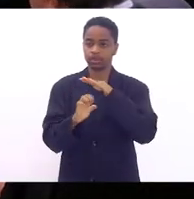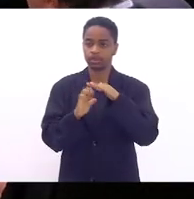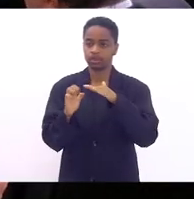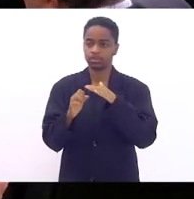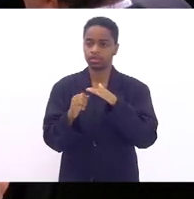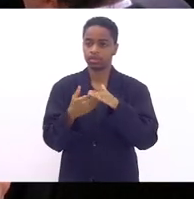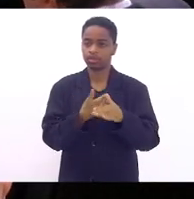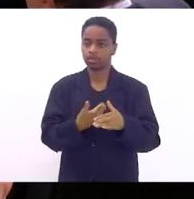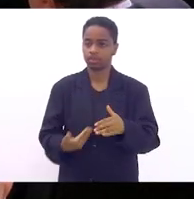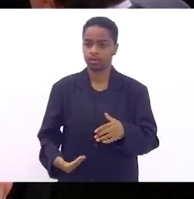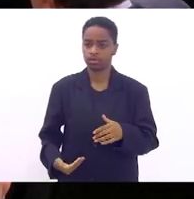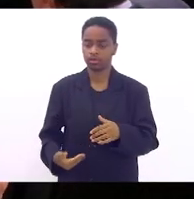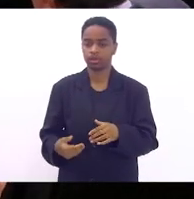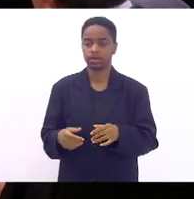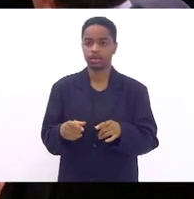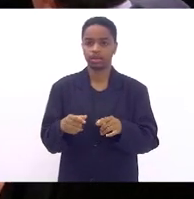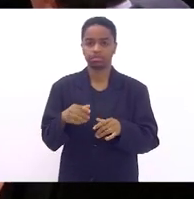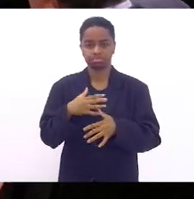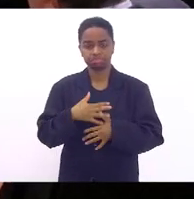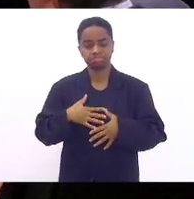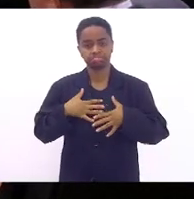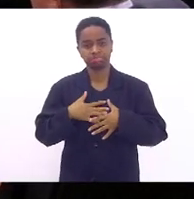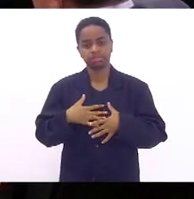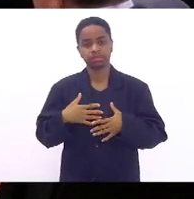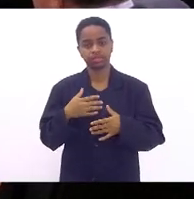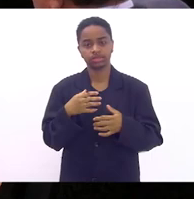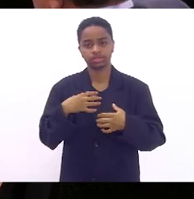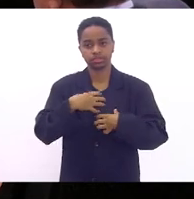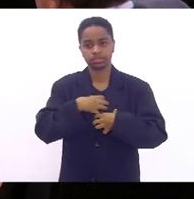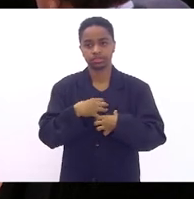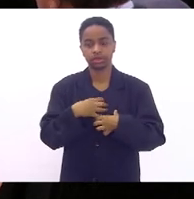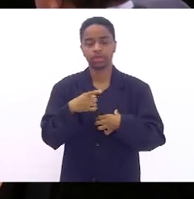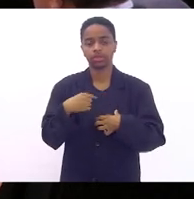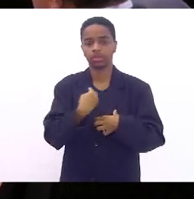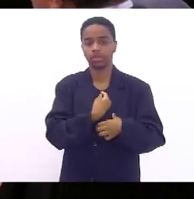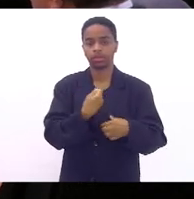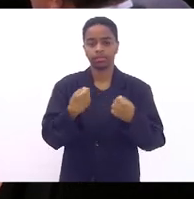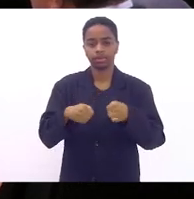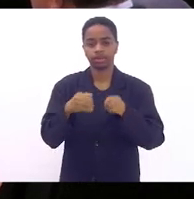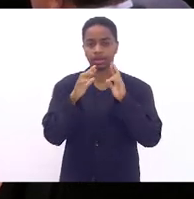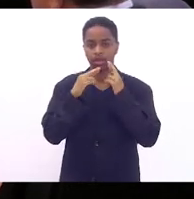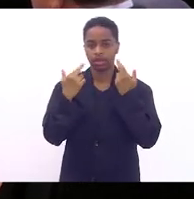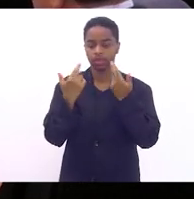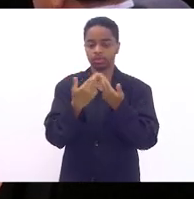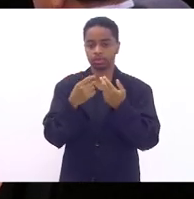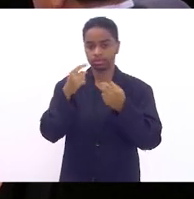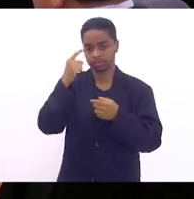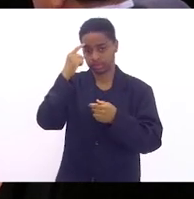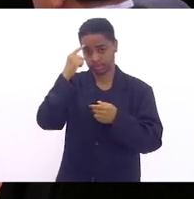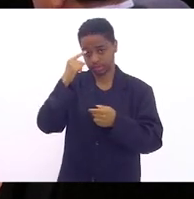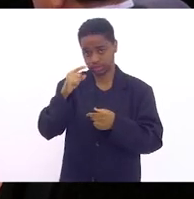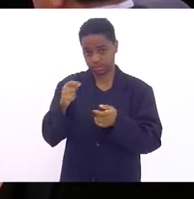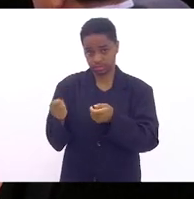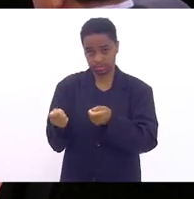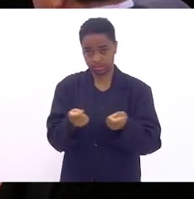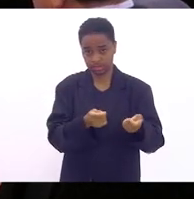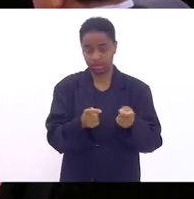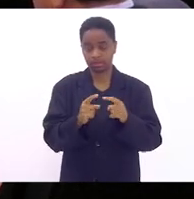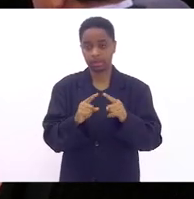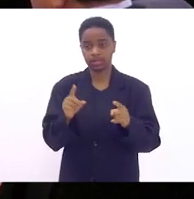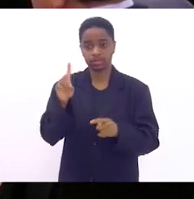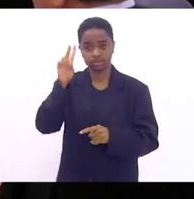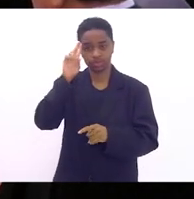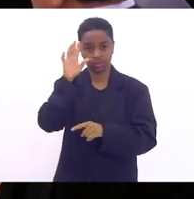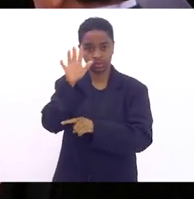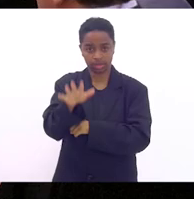13303 é muito amarrado nós temos que fazer reunão diretoria toda semana e nós segunda-feira à tarde sagrado reunão